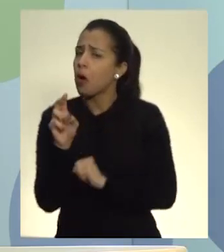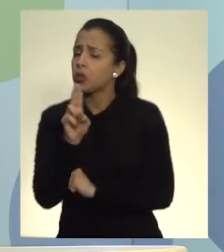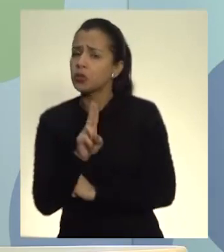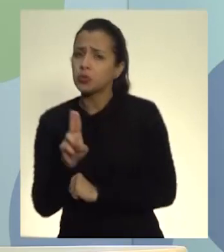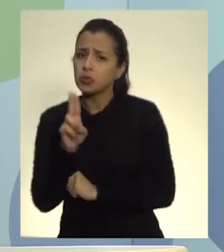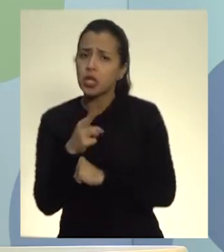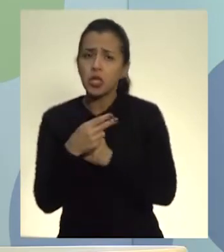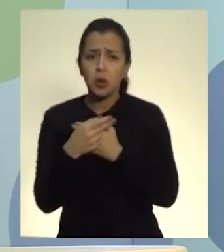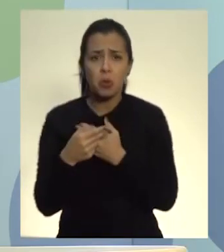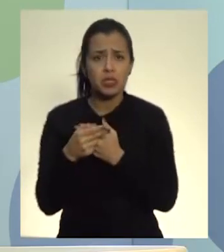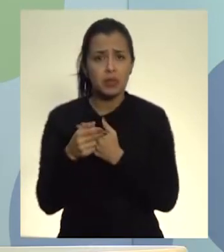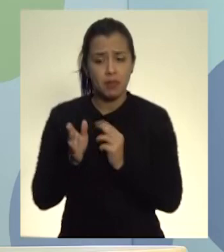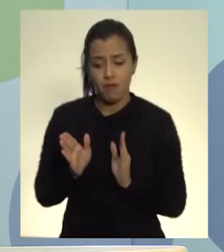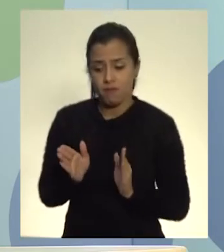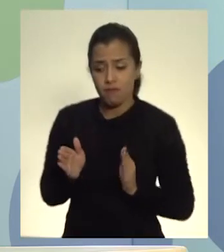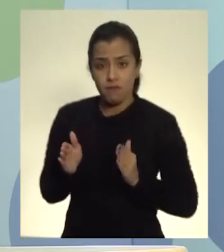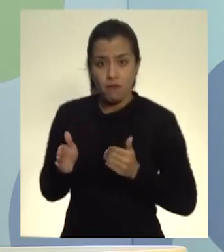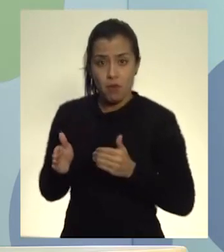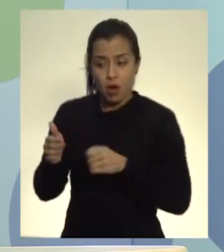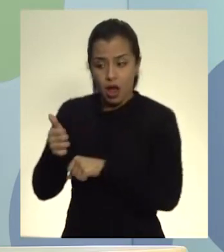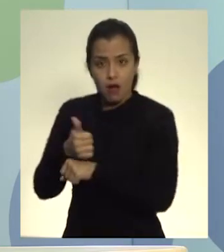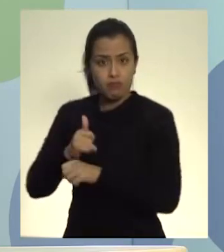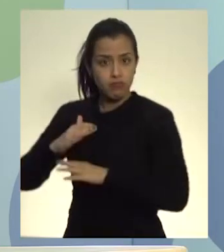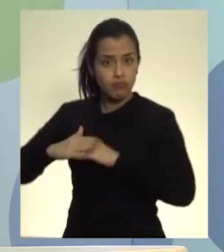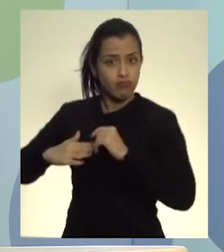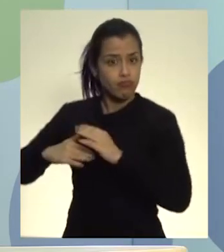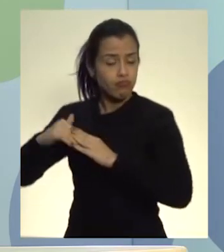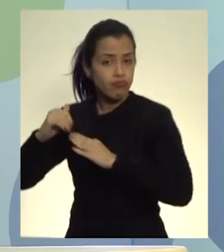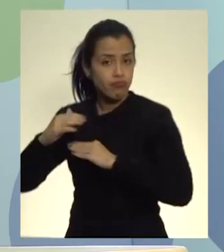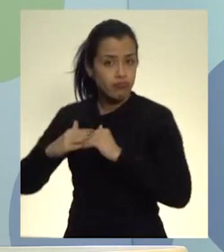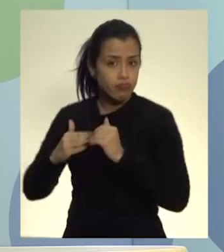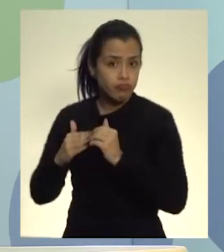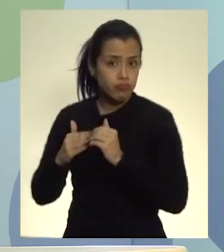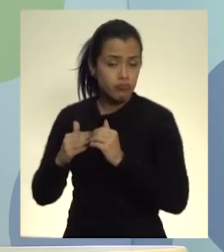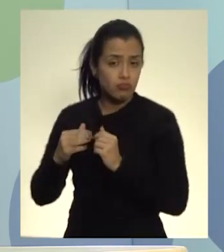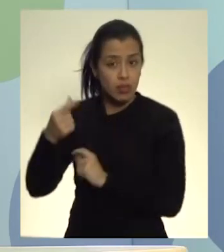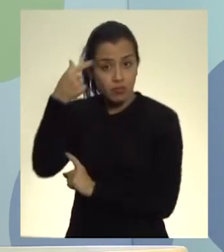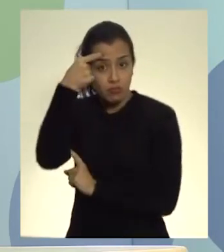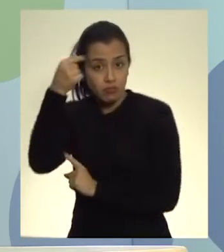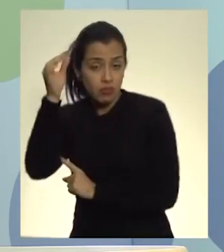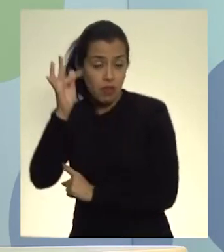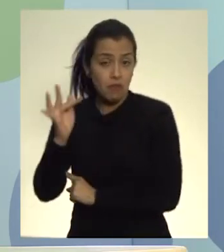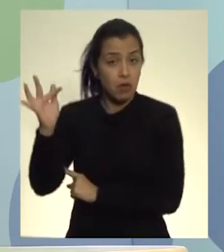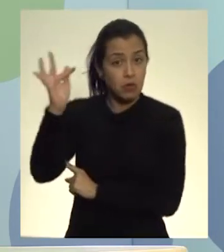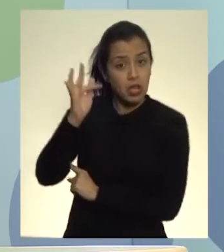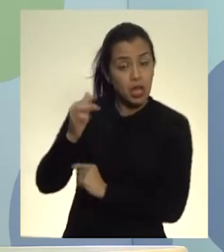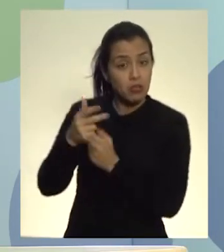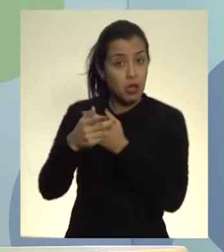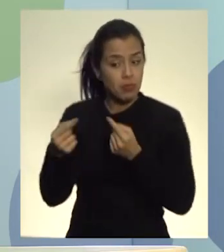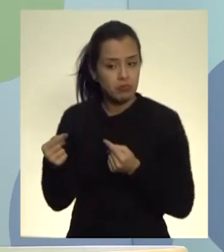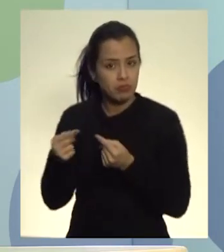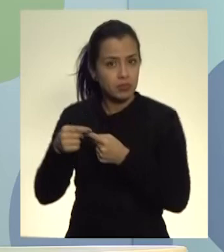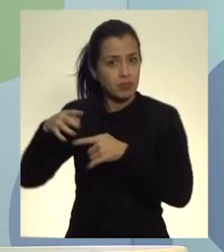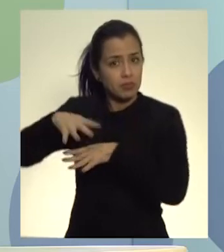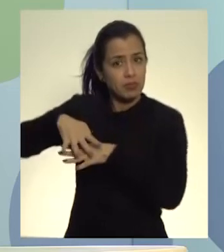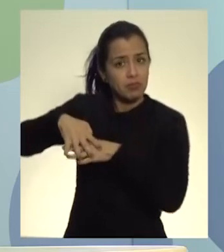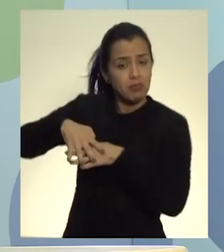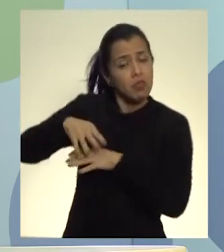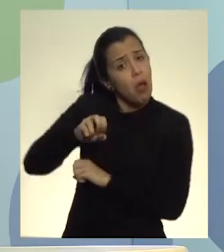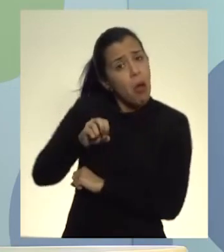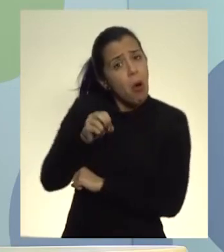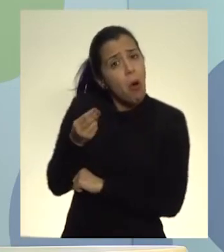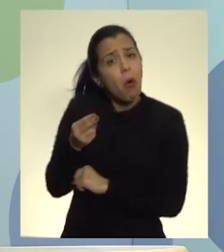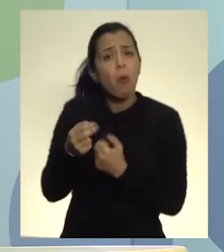vocês escolherem uma carreira profissional, uma carreira acadêmica, ou seja, a universidade, a faculdade que vocês queiram, quanto para resolver